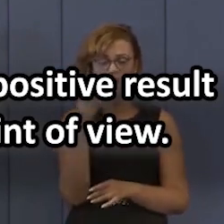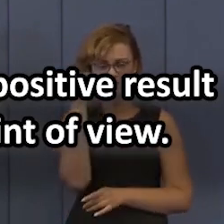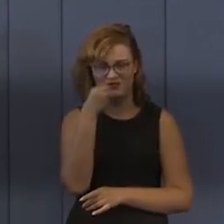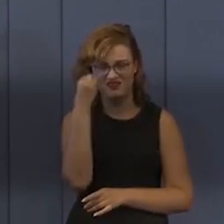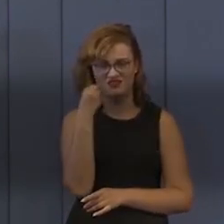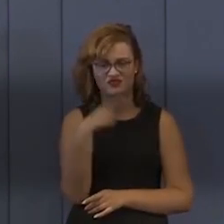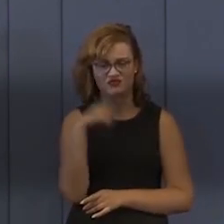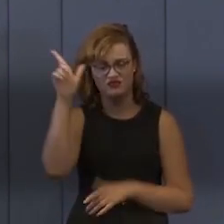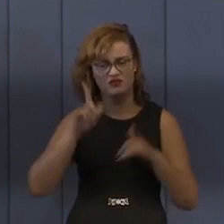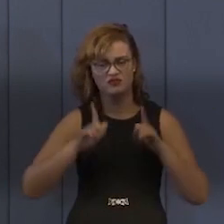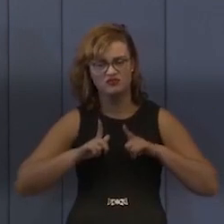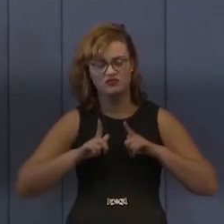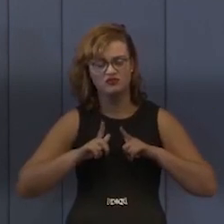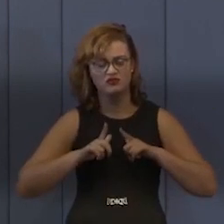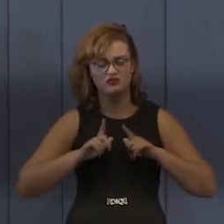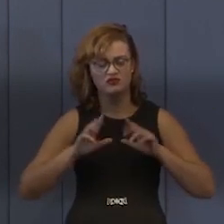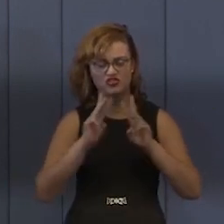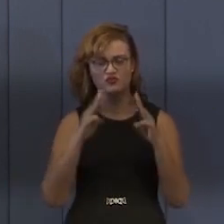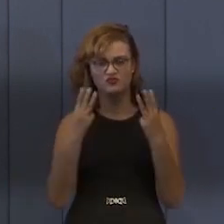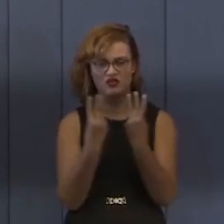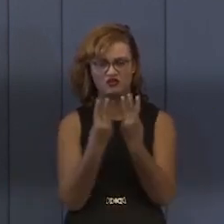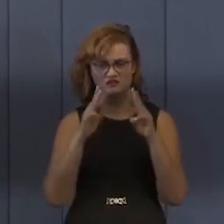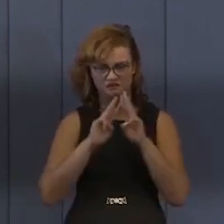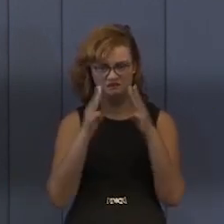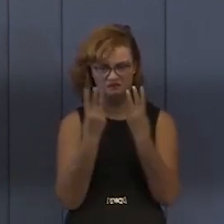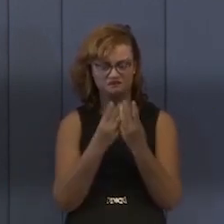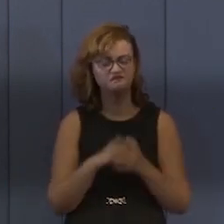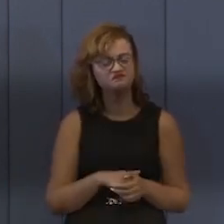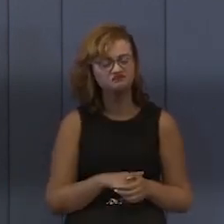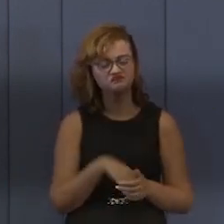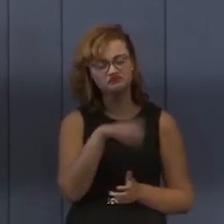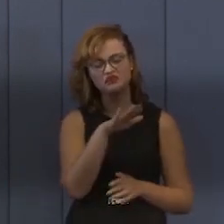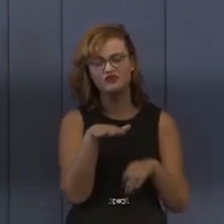nacionalismo. E eu vou fechar da seguinte forma a palestra, de uma experiência que eu tive em Jerusalém.